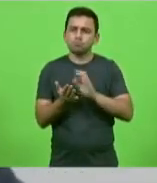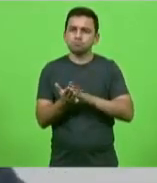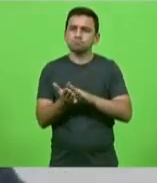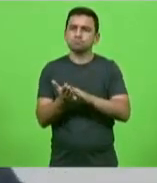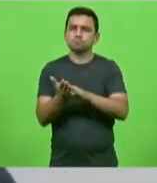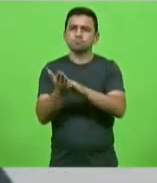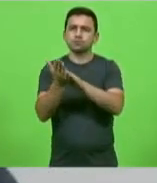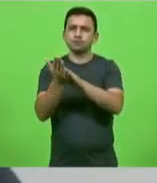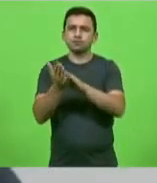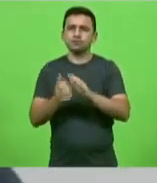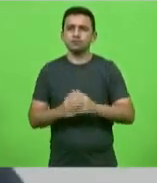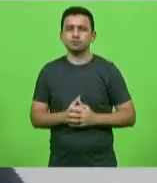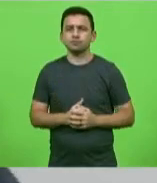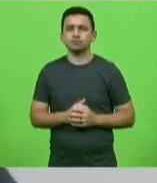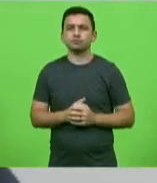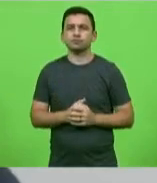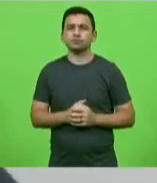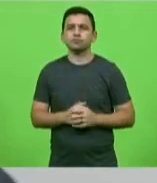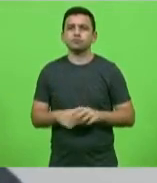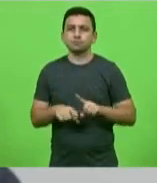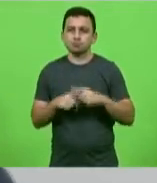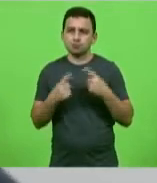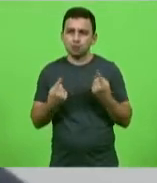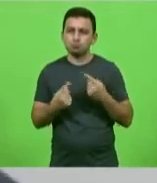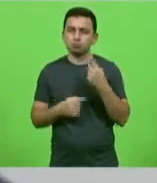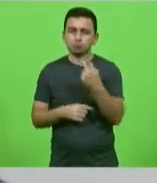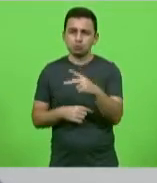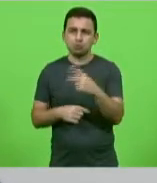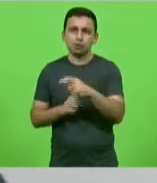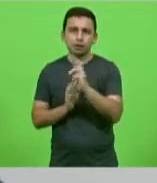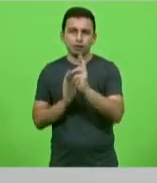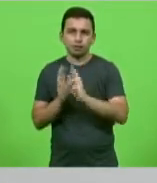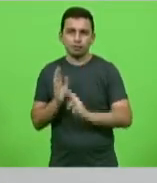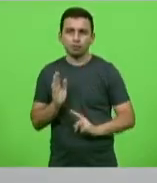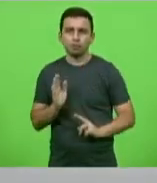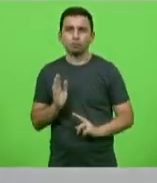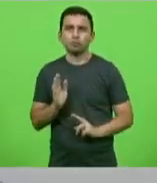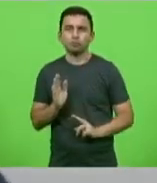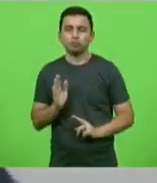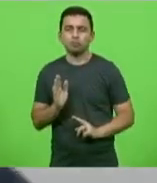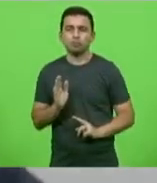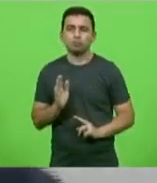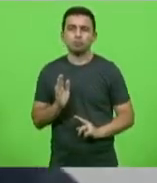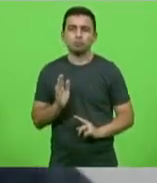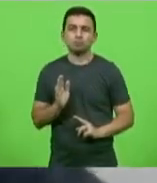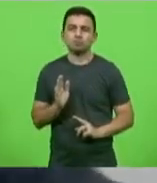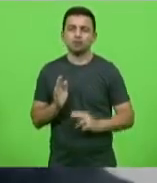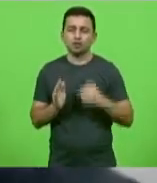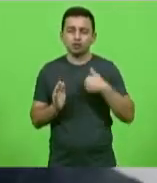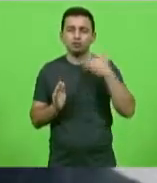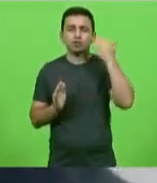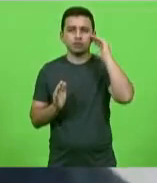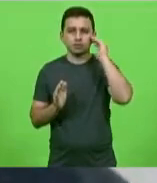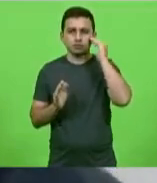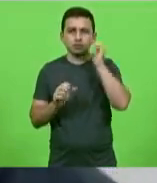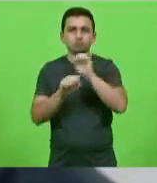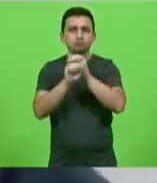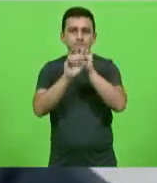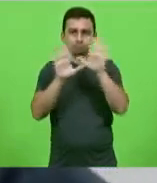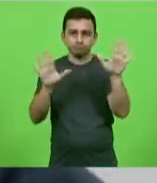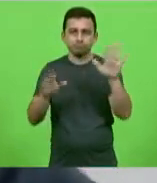encômios. Porque, baseado no seu relatório, eu comecei a construir o meu entendimento a respeito da